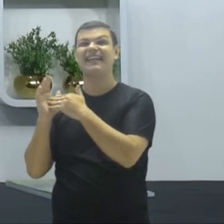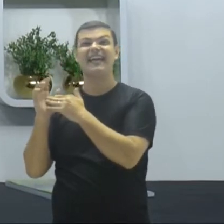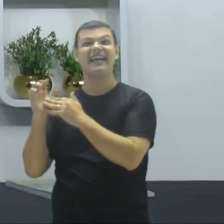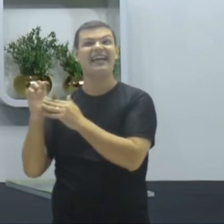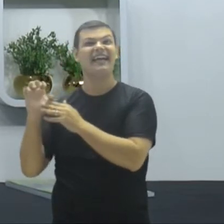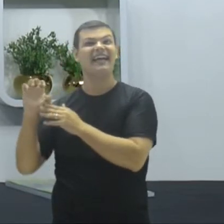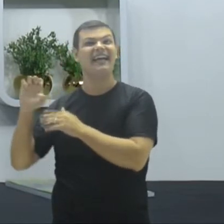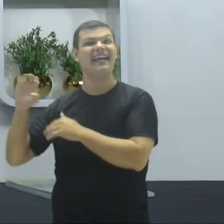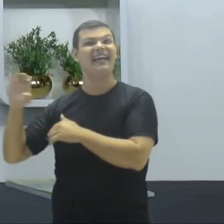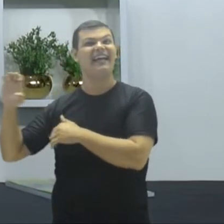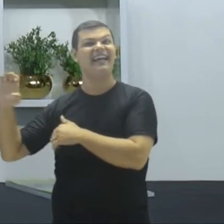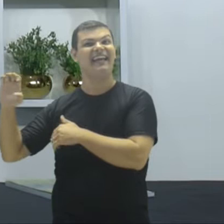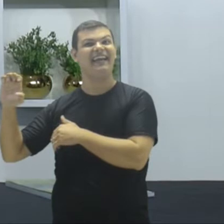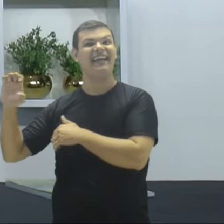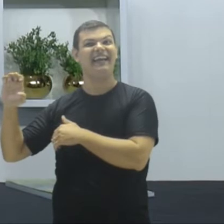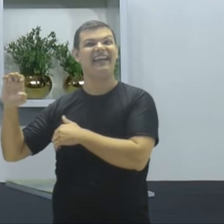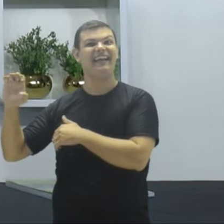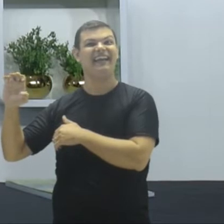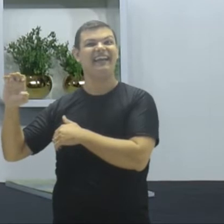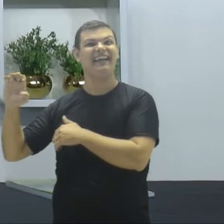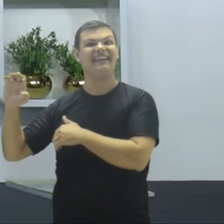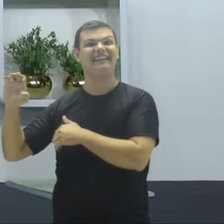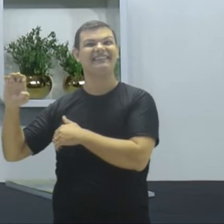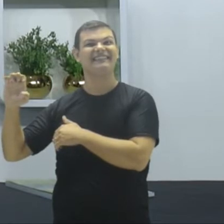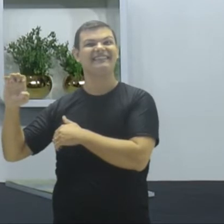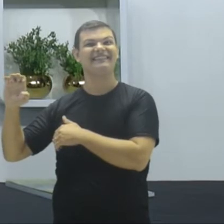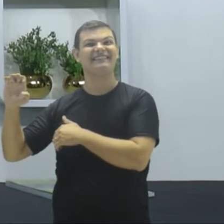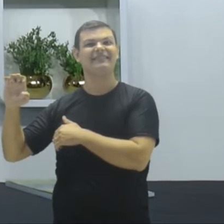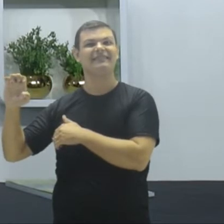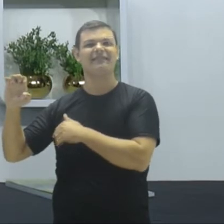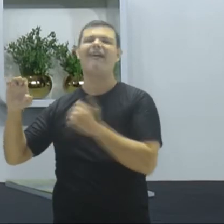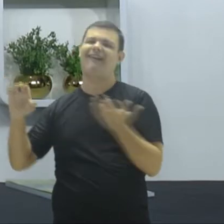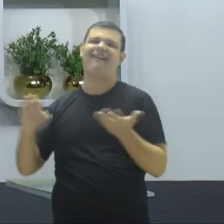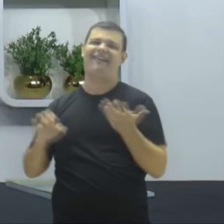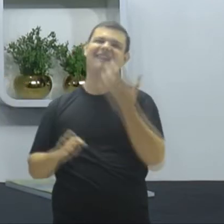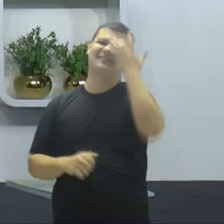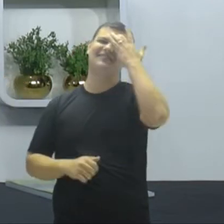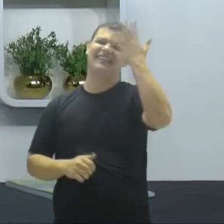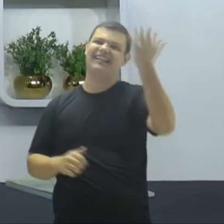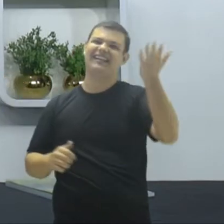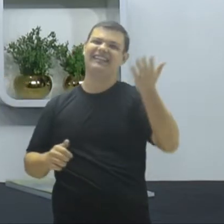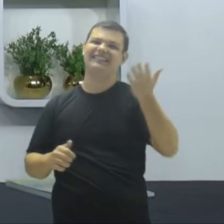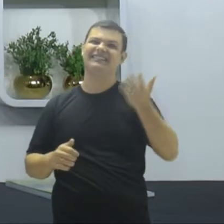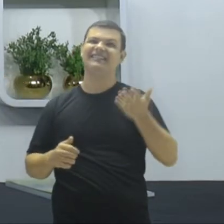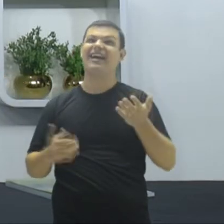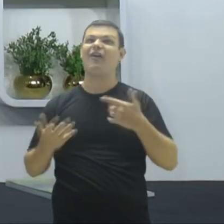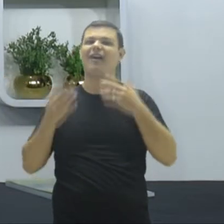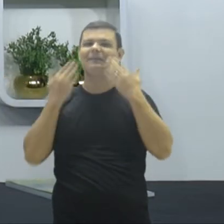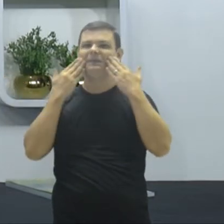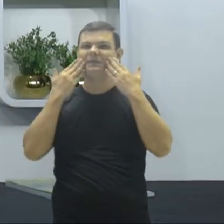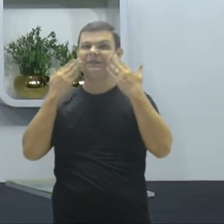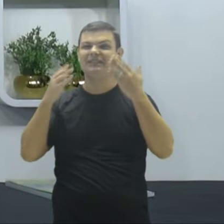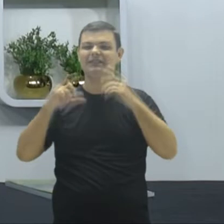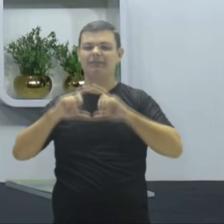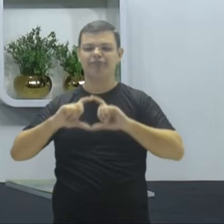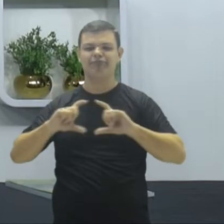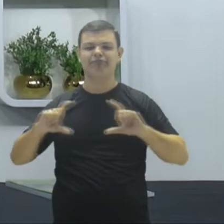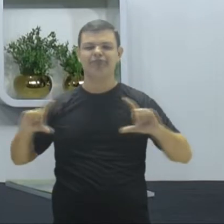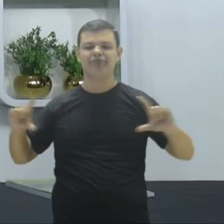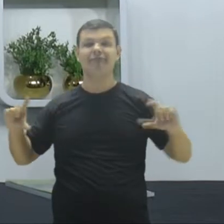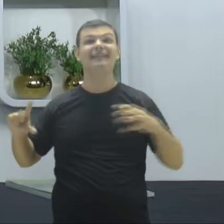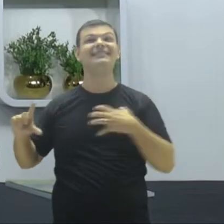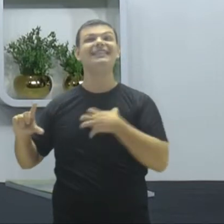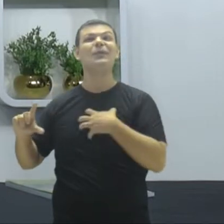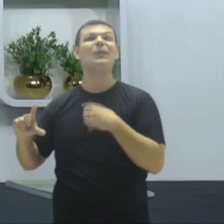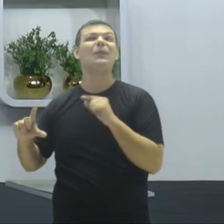Com a letra E. Agora ficou fácil, né? Então eu vou mostrar para vocês o que nós